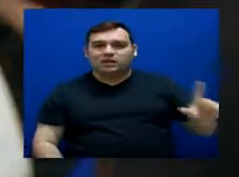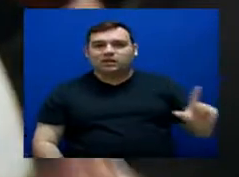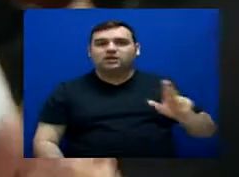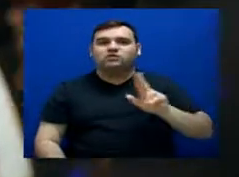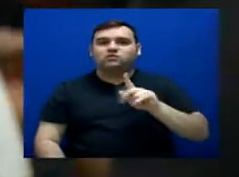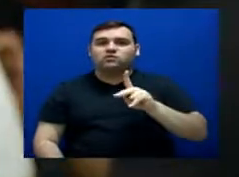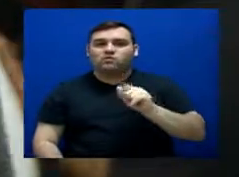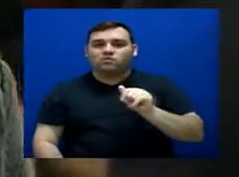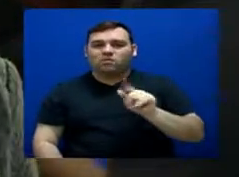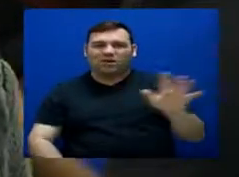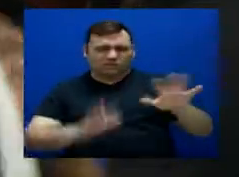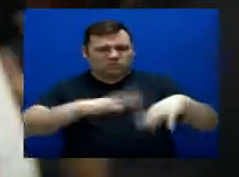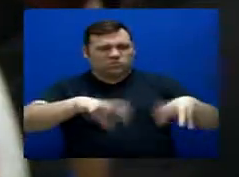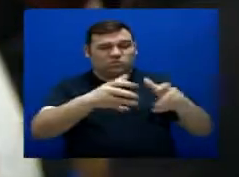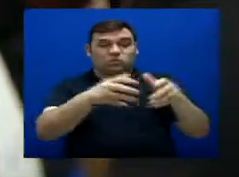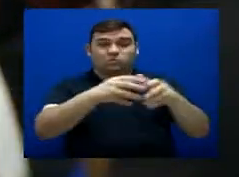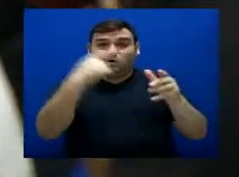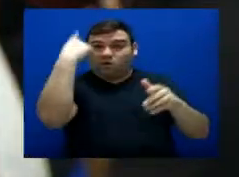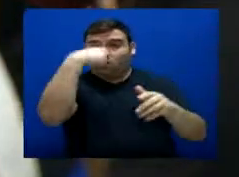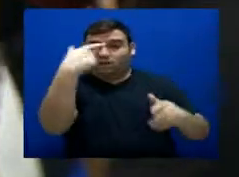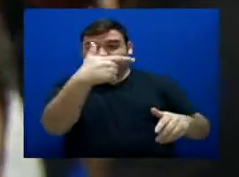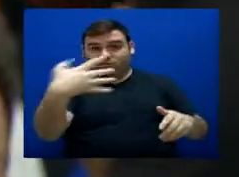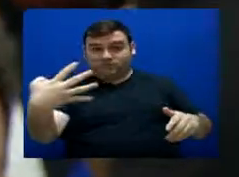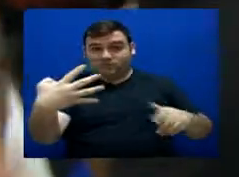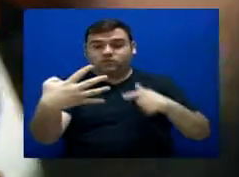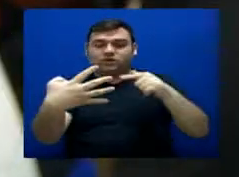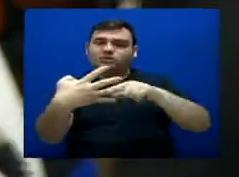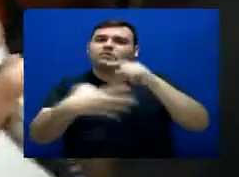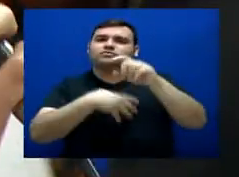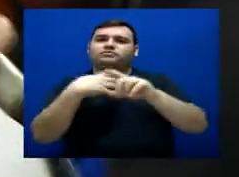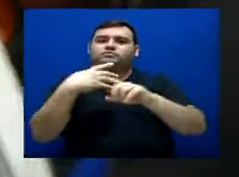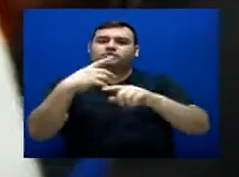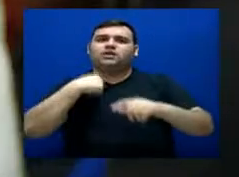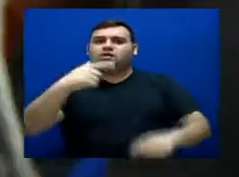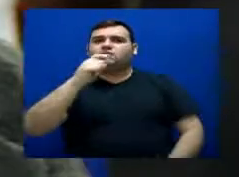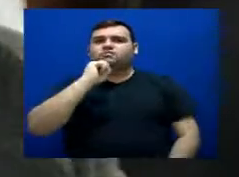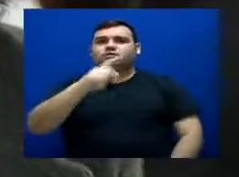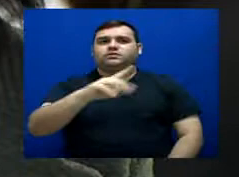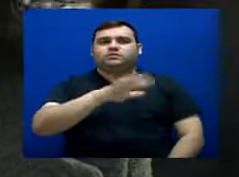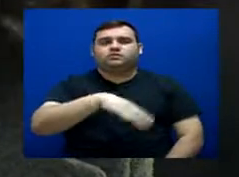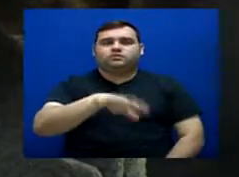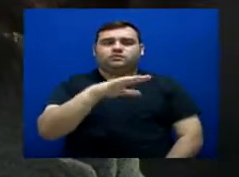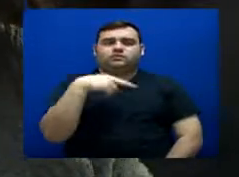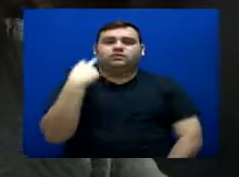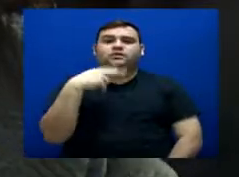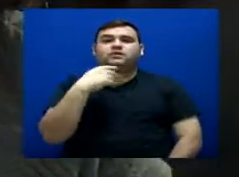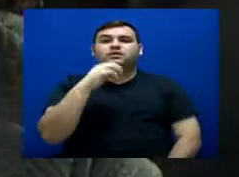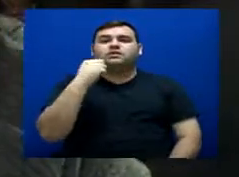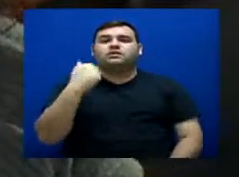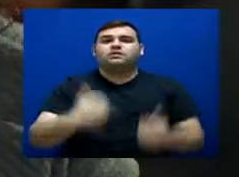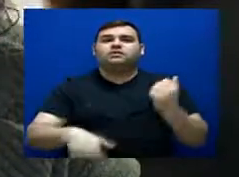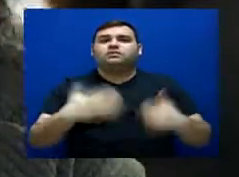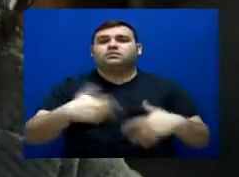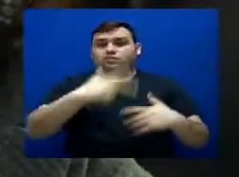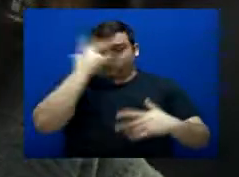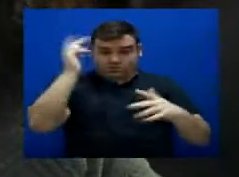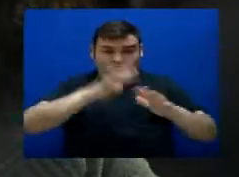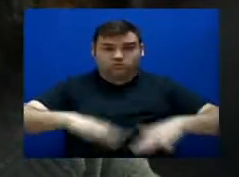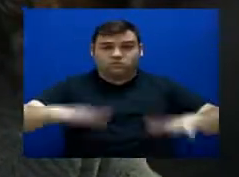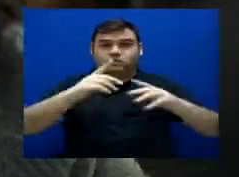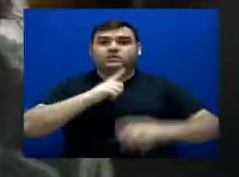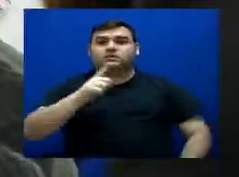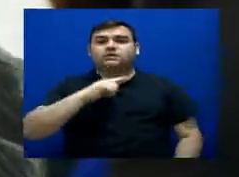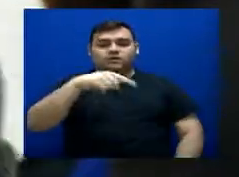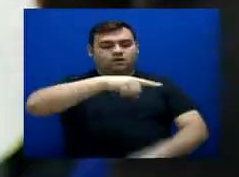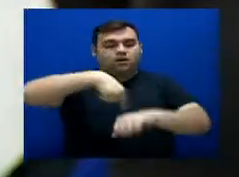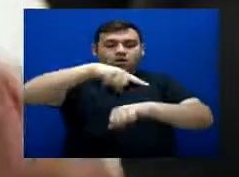UPA, eles têm o prazo de 24 horas, e daí eu faço uma denúncia aqui para os vereadores, vereadora, né, população, eles têm um